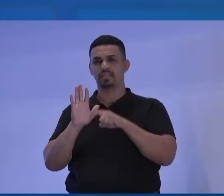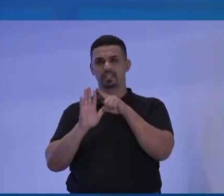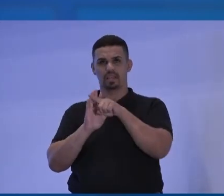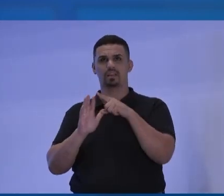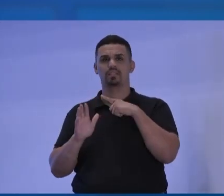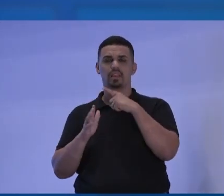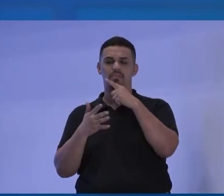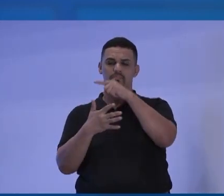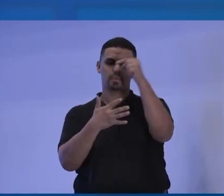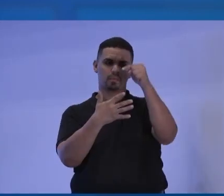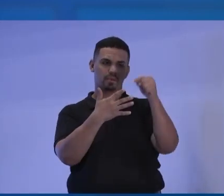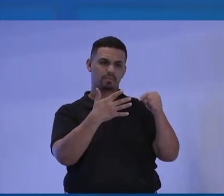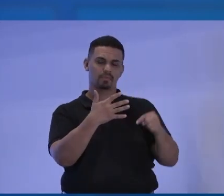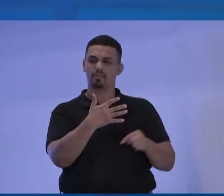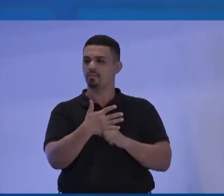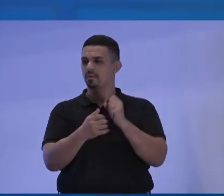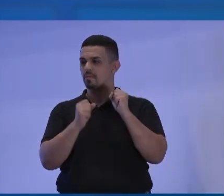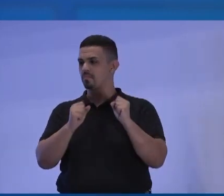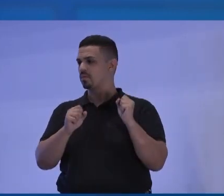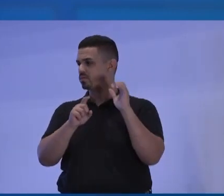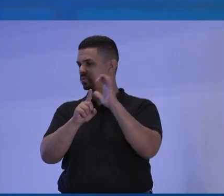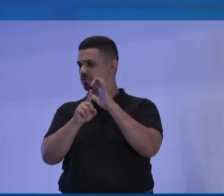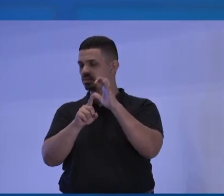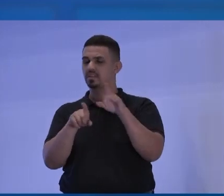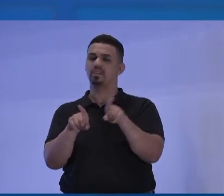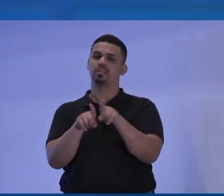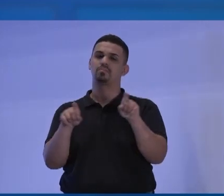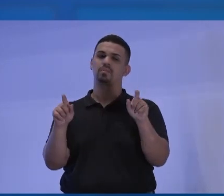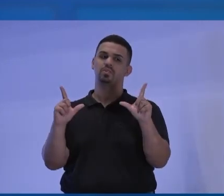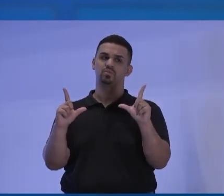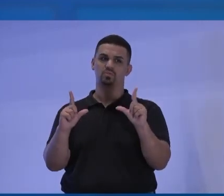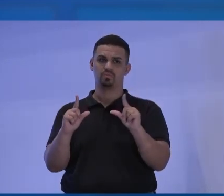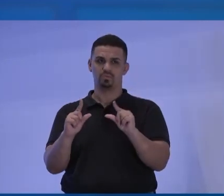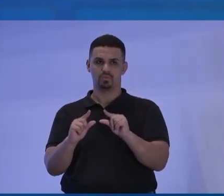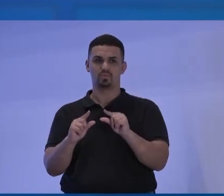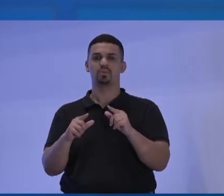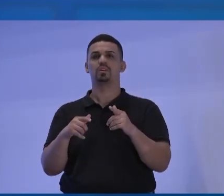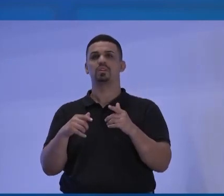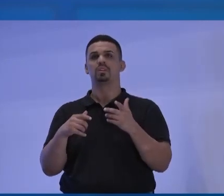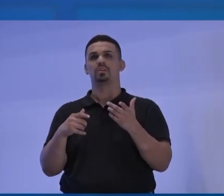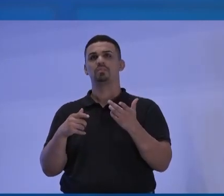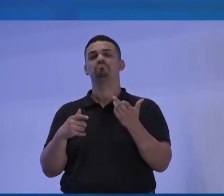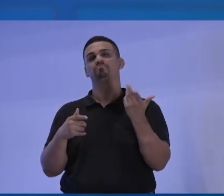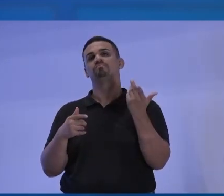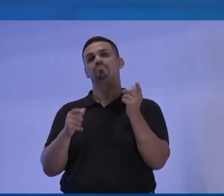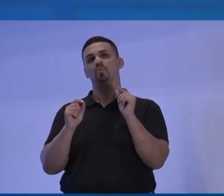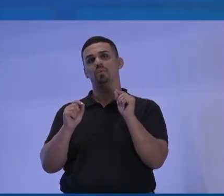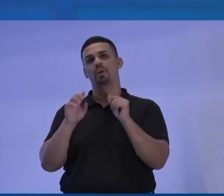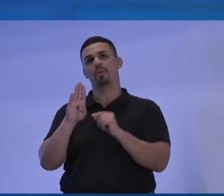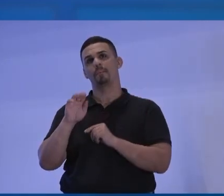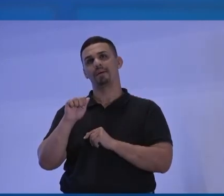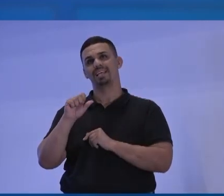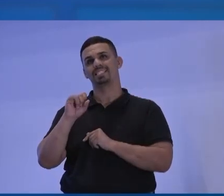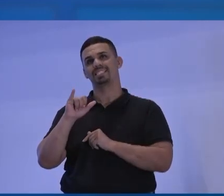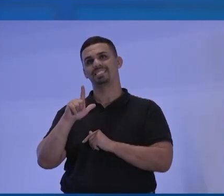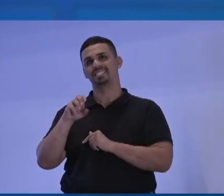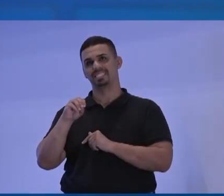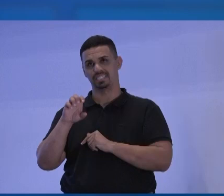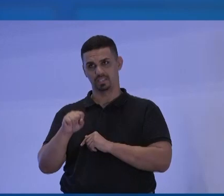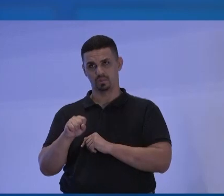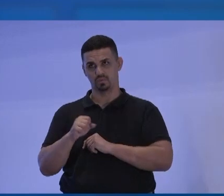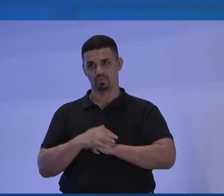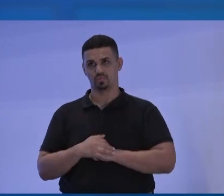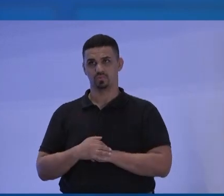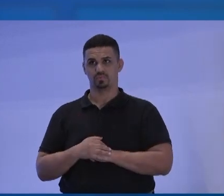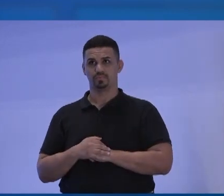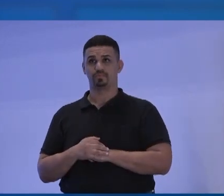sistema imune e diminuir essa capacidade de combater o bacilo. Então, má nutrição, uma